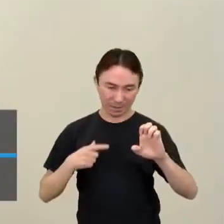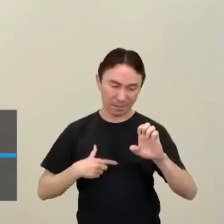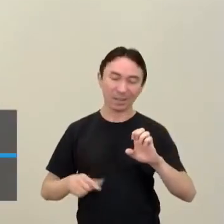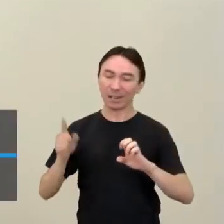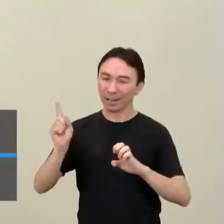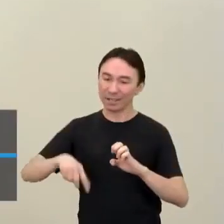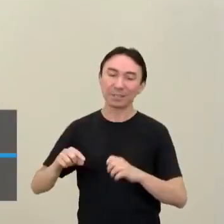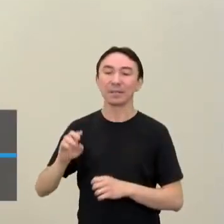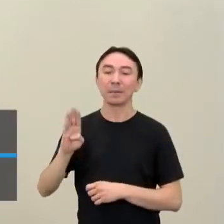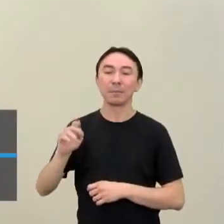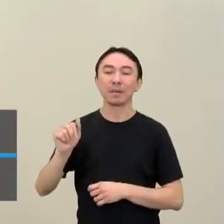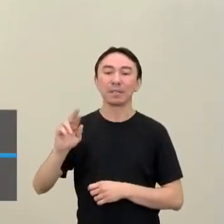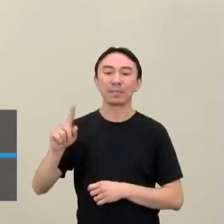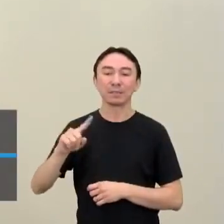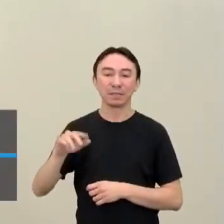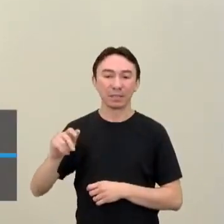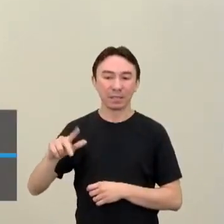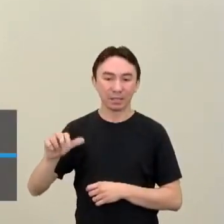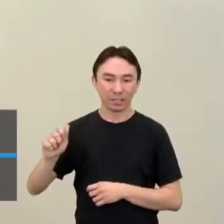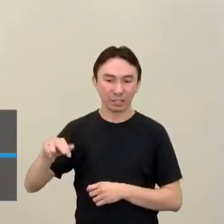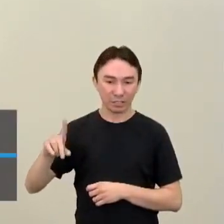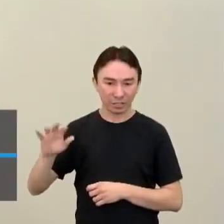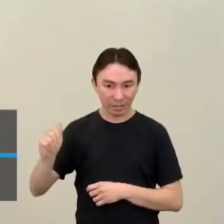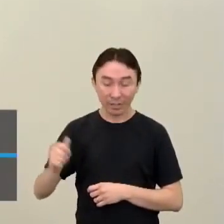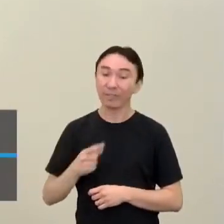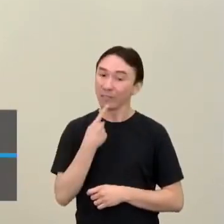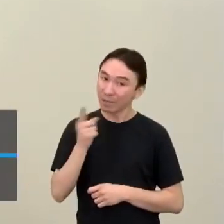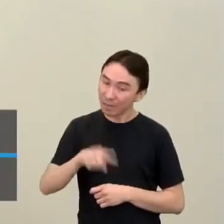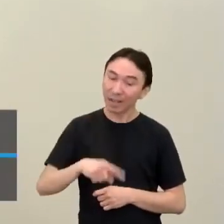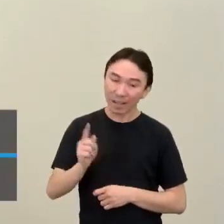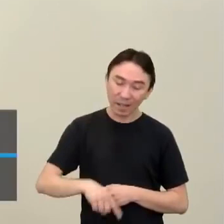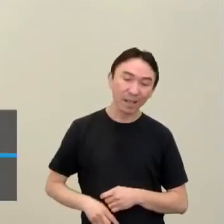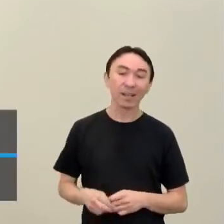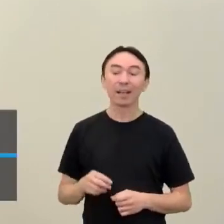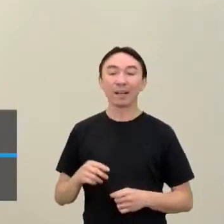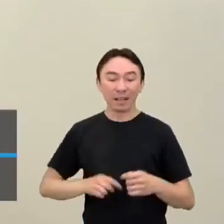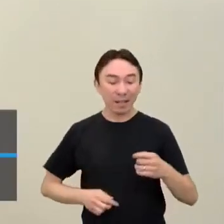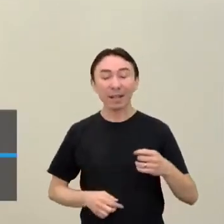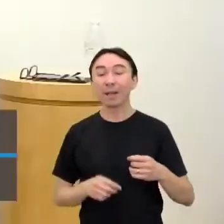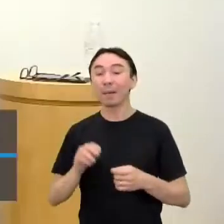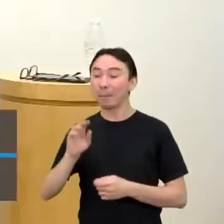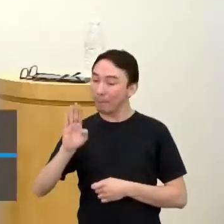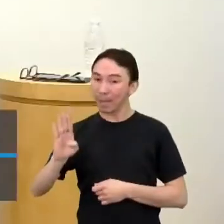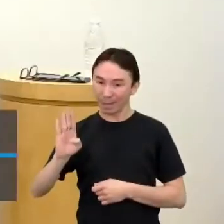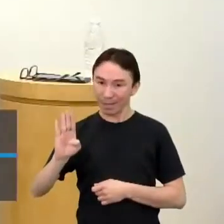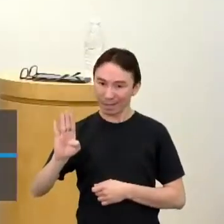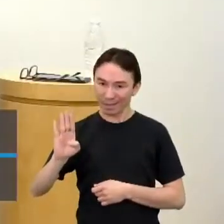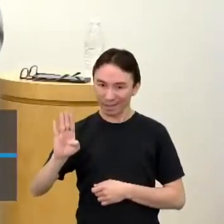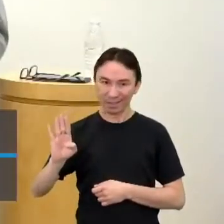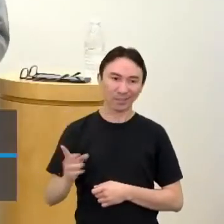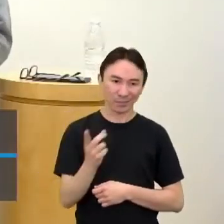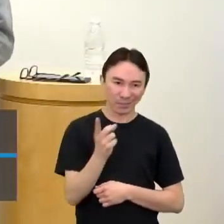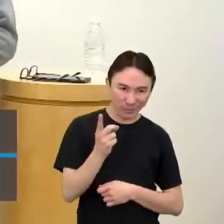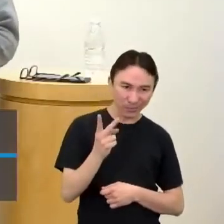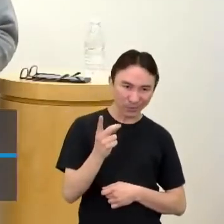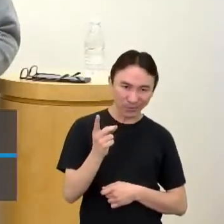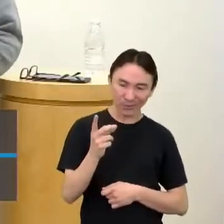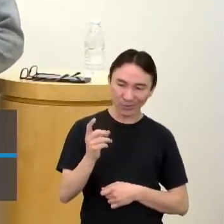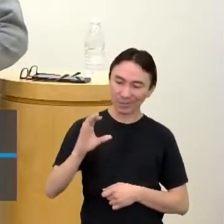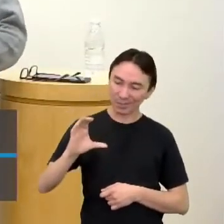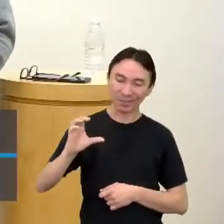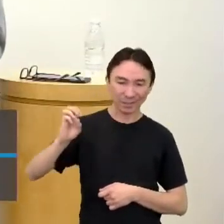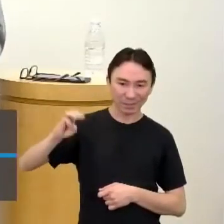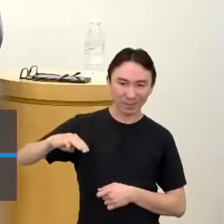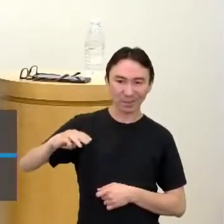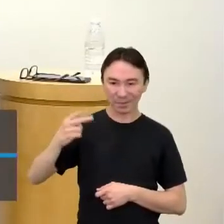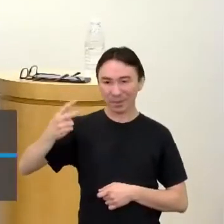Brasilândia. Eles estão dizendo letra B, 12 centímetros B. Quadrados. Jamais subestime os seus alunos, jamais